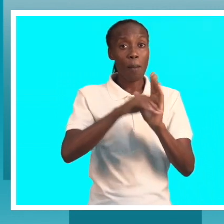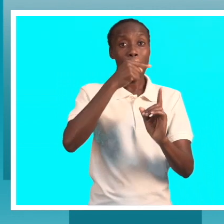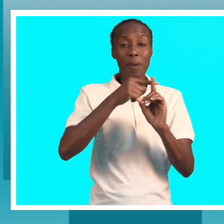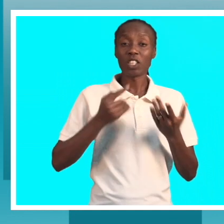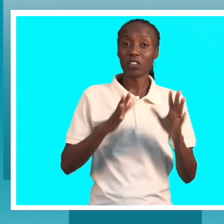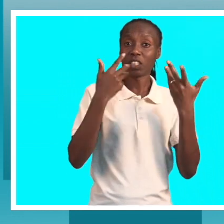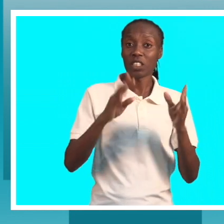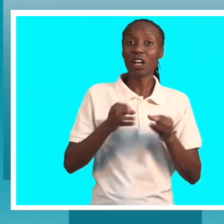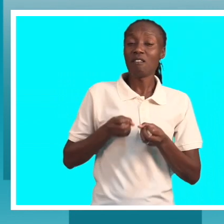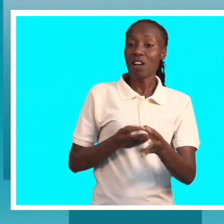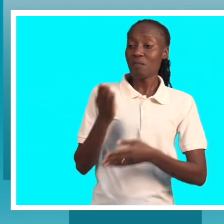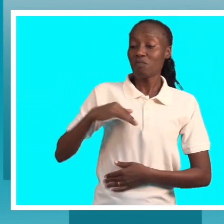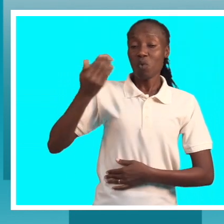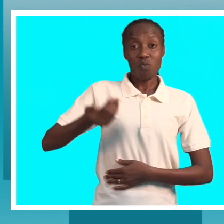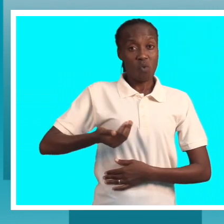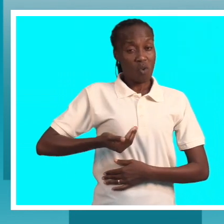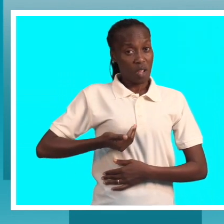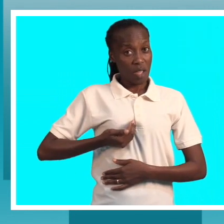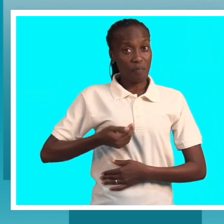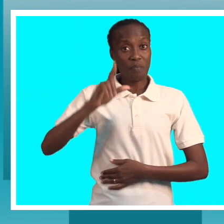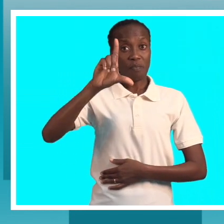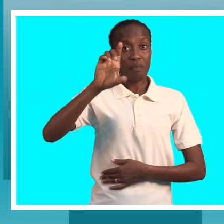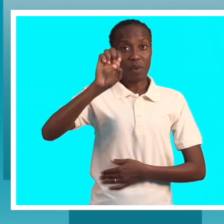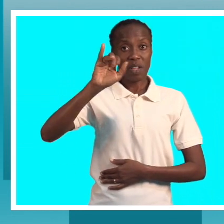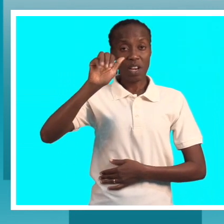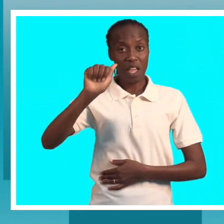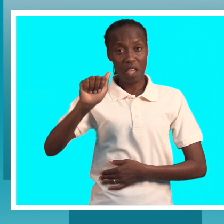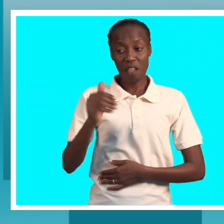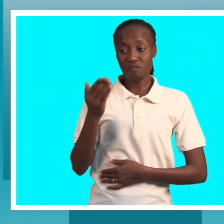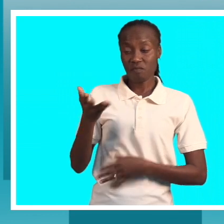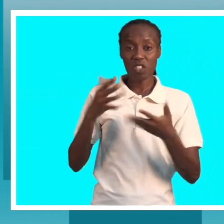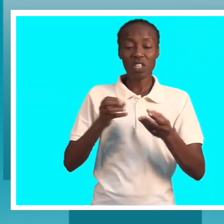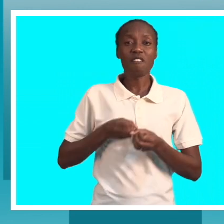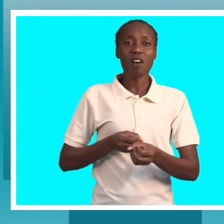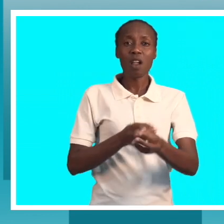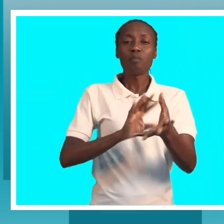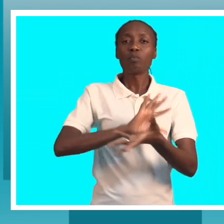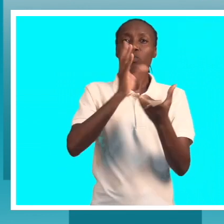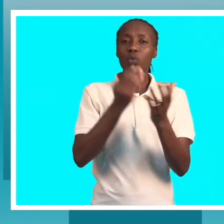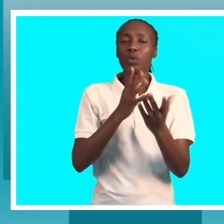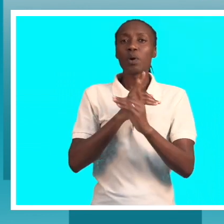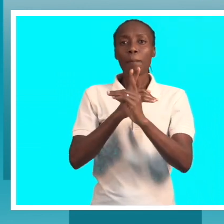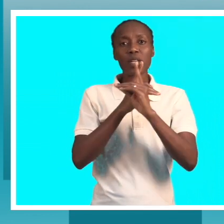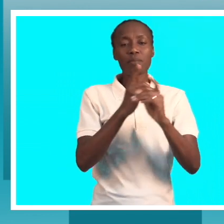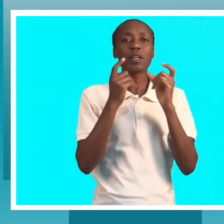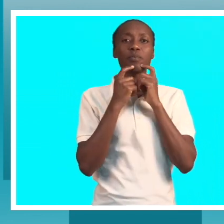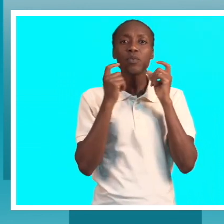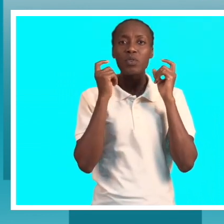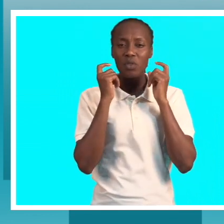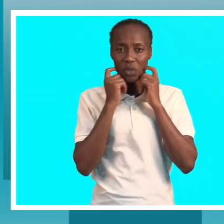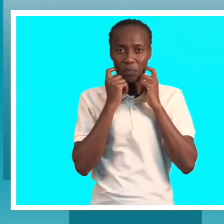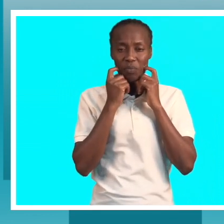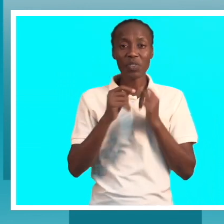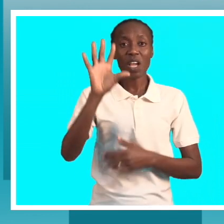Muito bem, sim, hoje nós fizemos mais vida, onde falamos com a jogadora moçambicana Lea Donk,